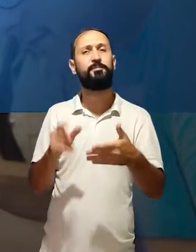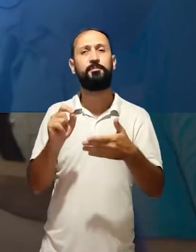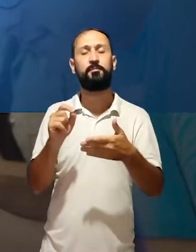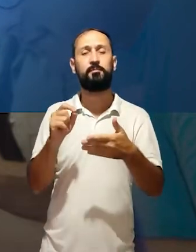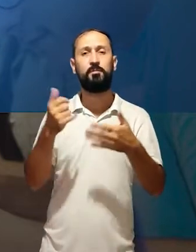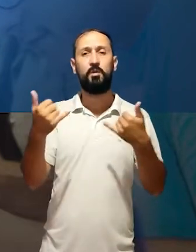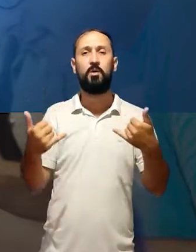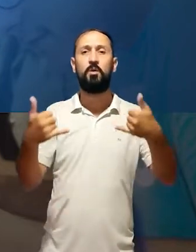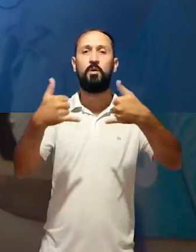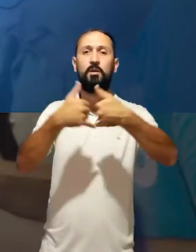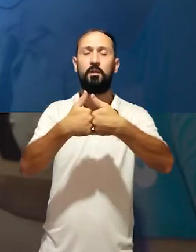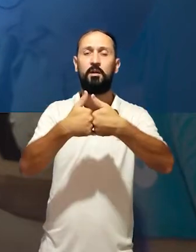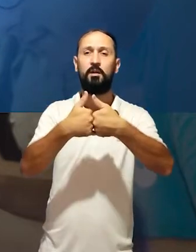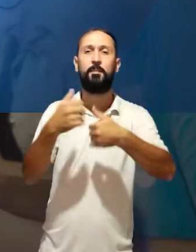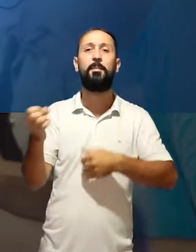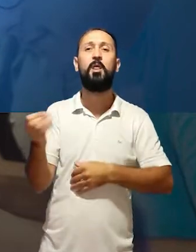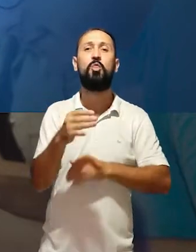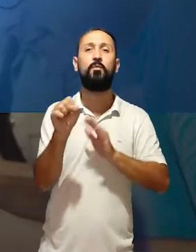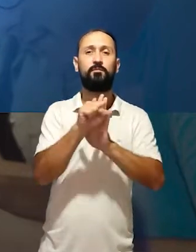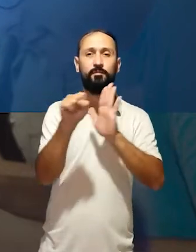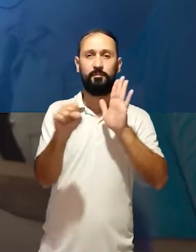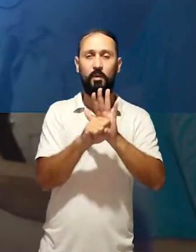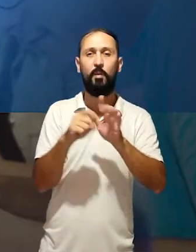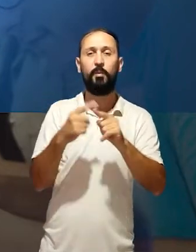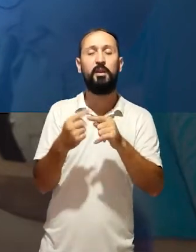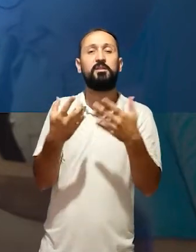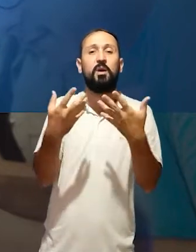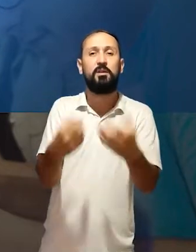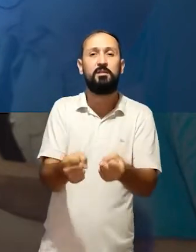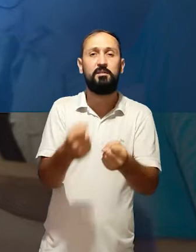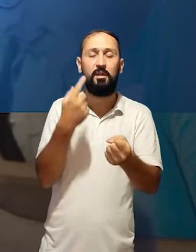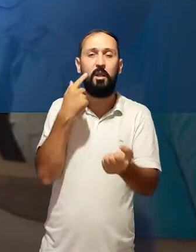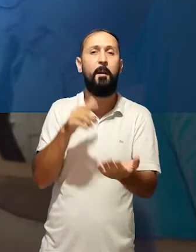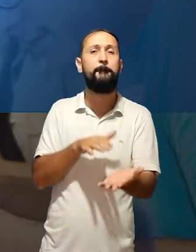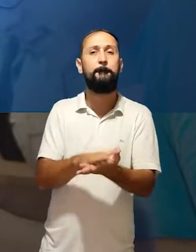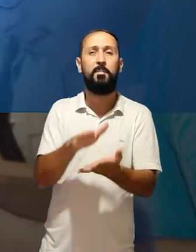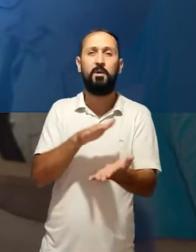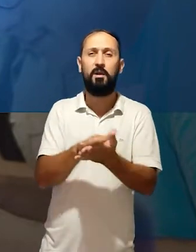que eu cheguei aqui, eu liguei para o Novo Século, porque eles tinham aceito